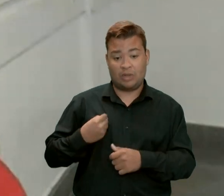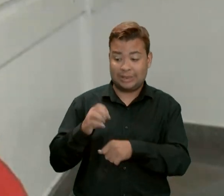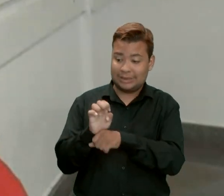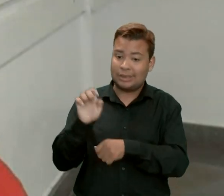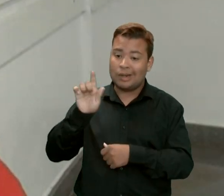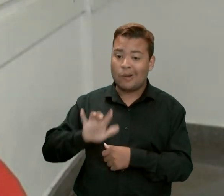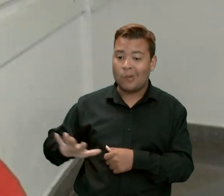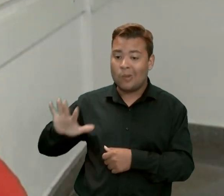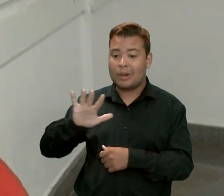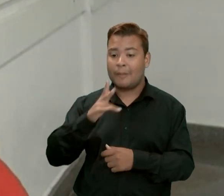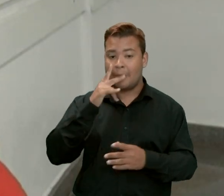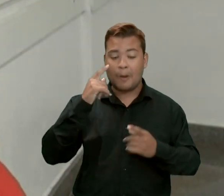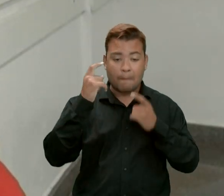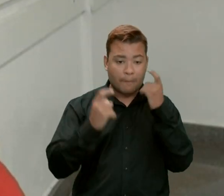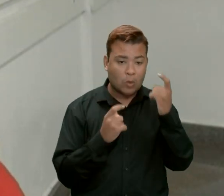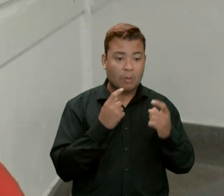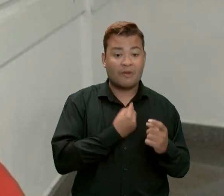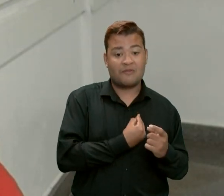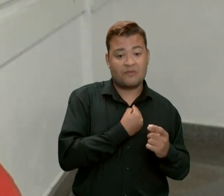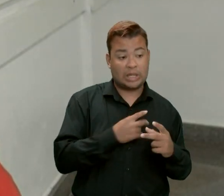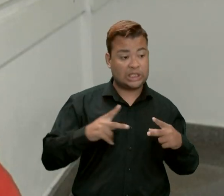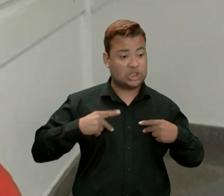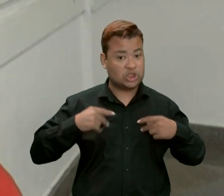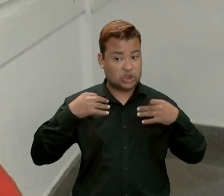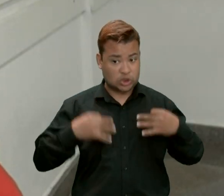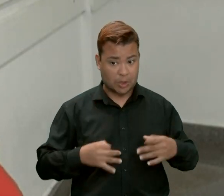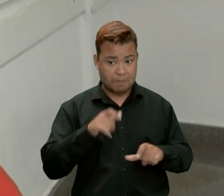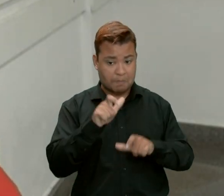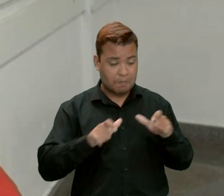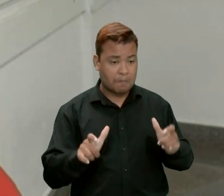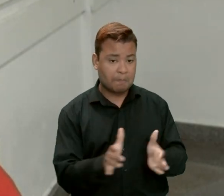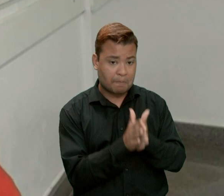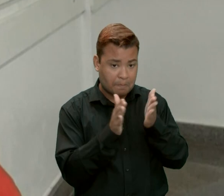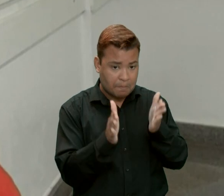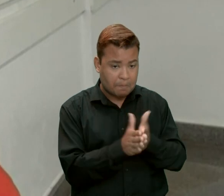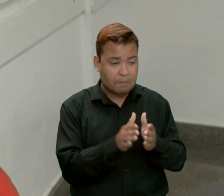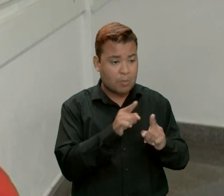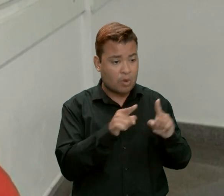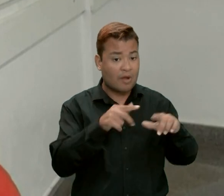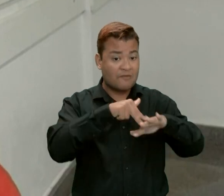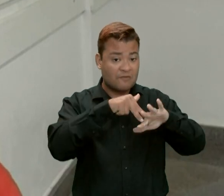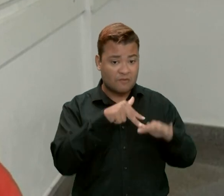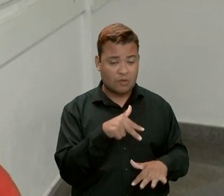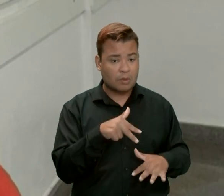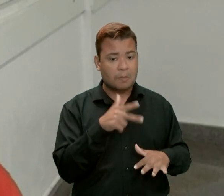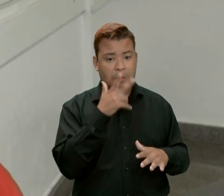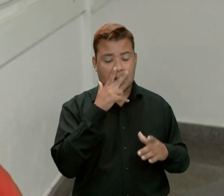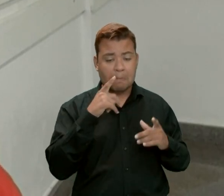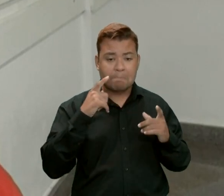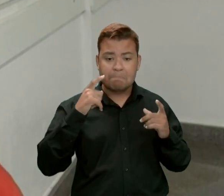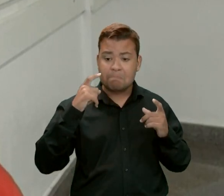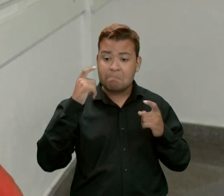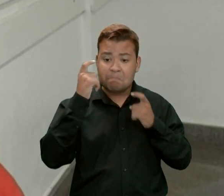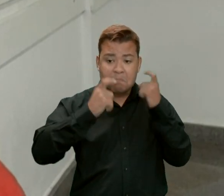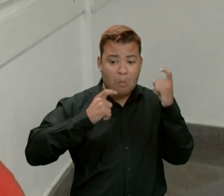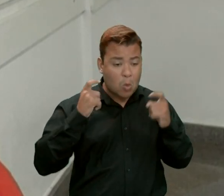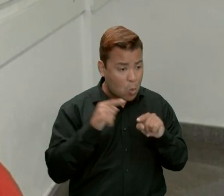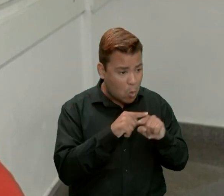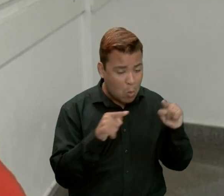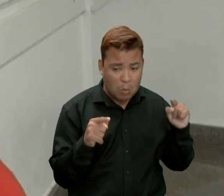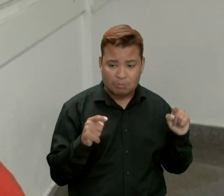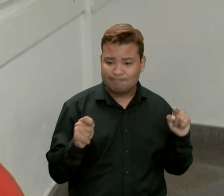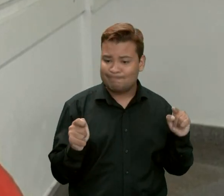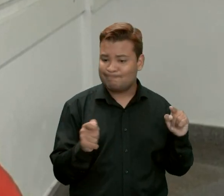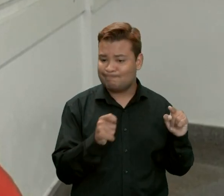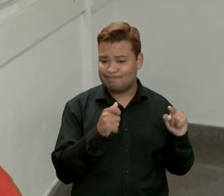vida e com a dignidade das pessoas empobrecidas, das pessoas em situação de vulnerabilidade social, é mínima. E